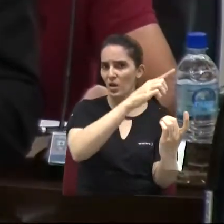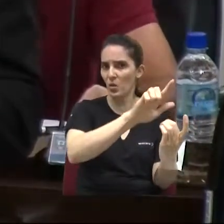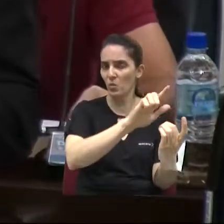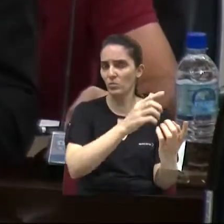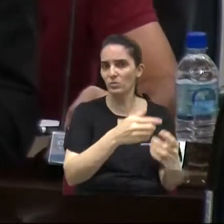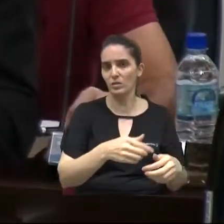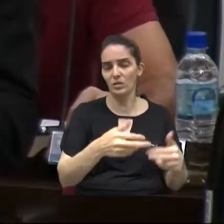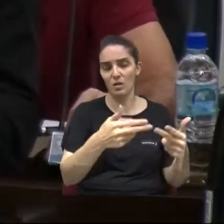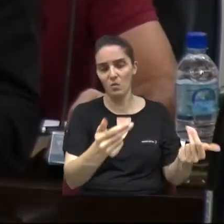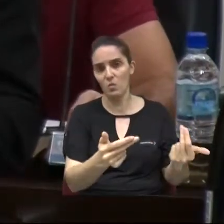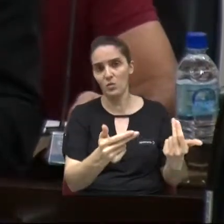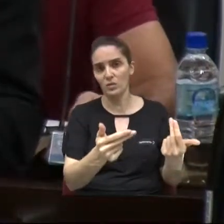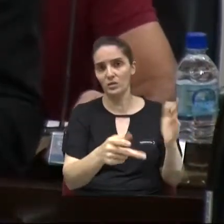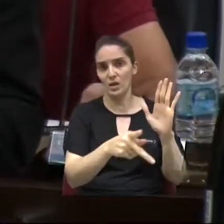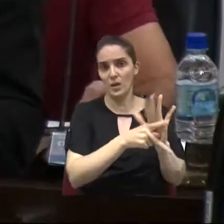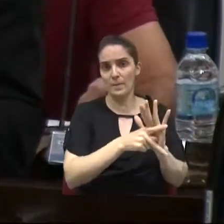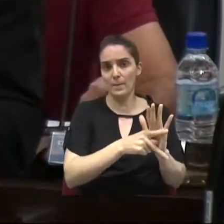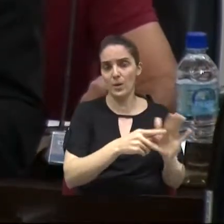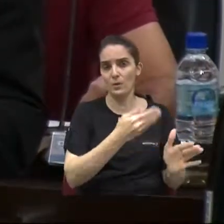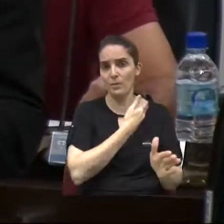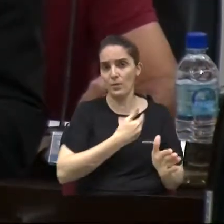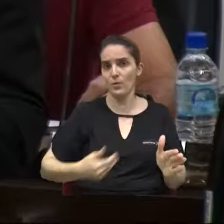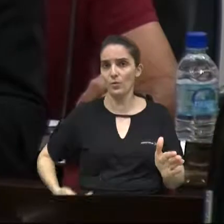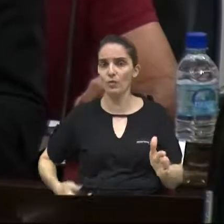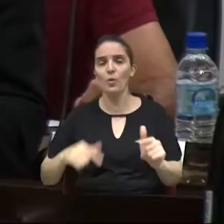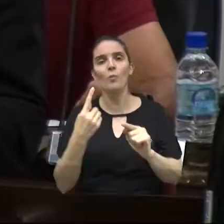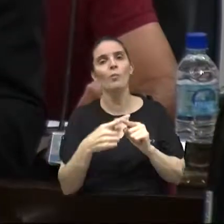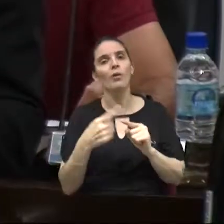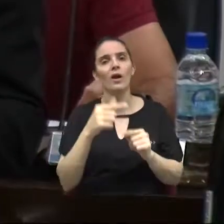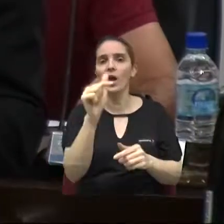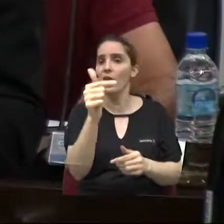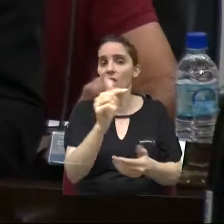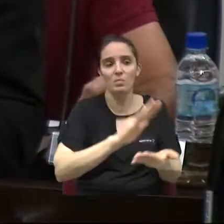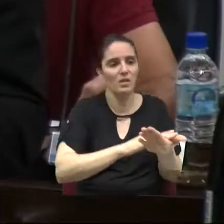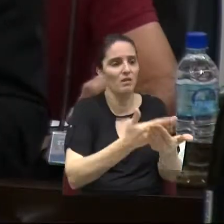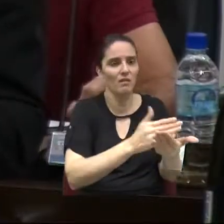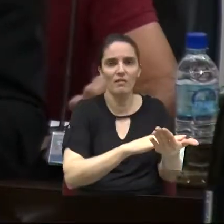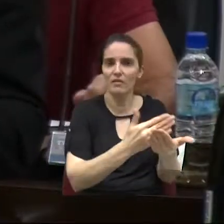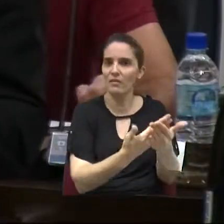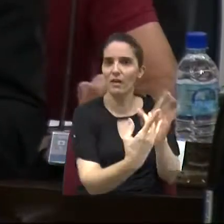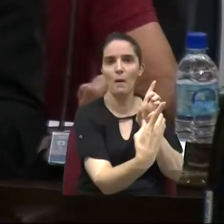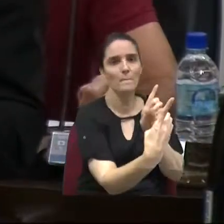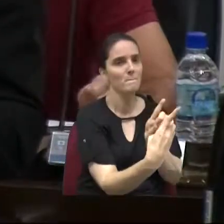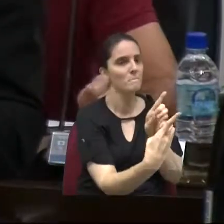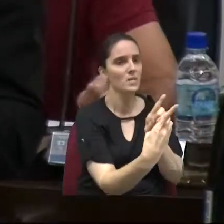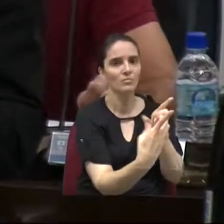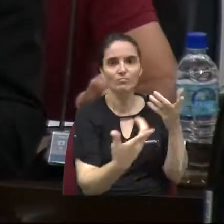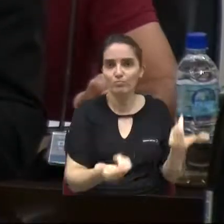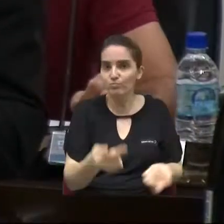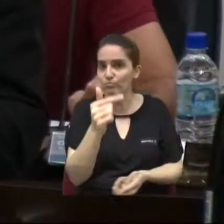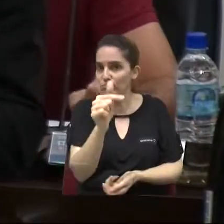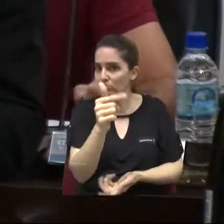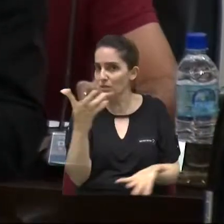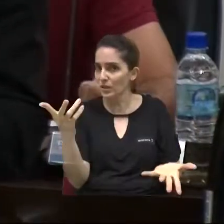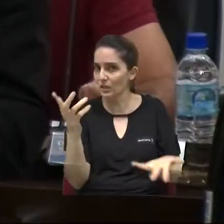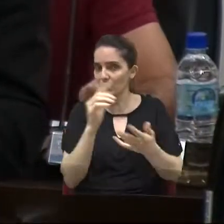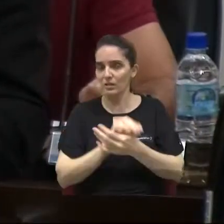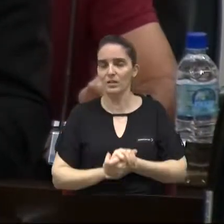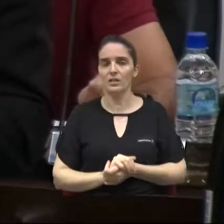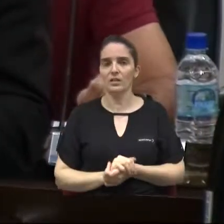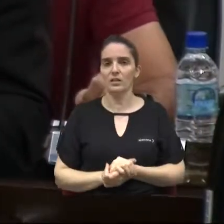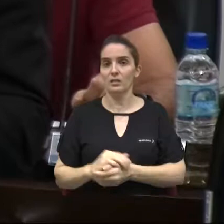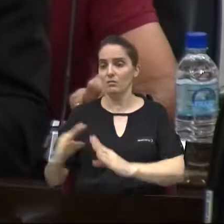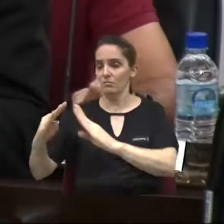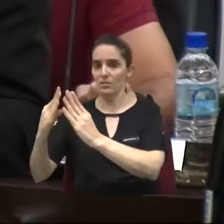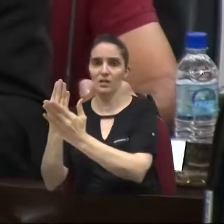públicos pela dificuldade de ter um intérprete, de repente, para poder atender às atividades do poder público, né? Causando, de